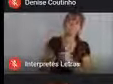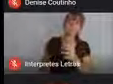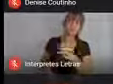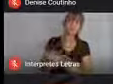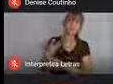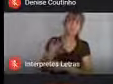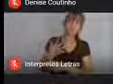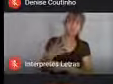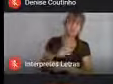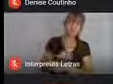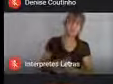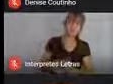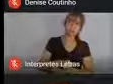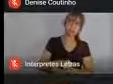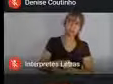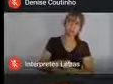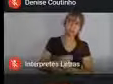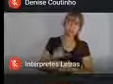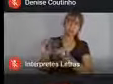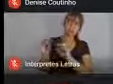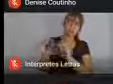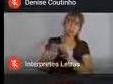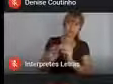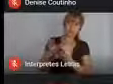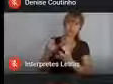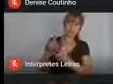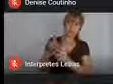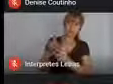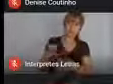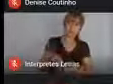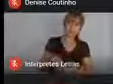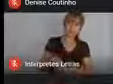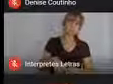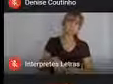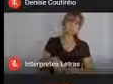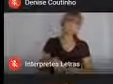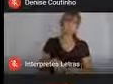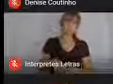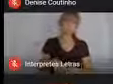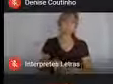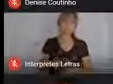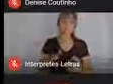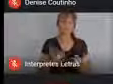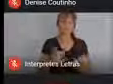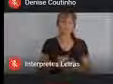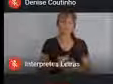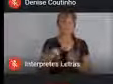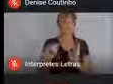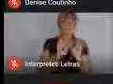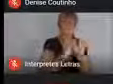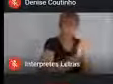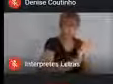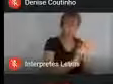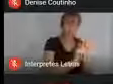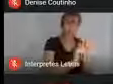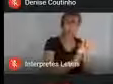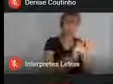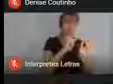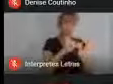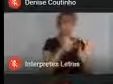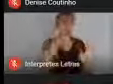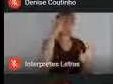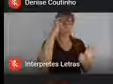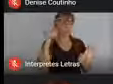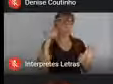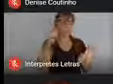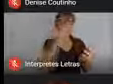regional. Se não são justamente as identidades desses indivíduos, a cultura que eles trazem consigo,